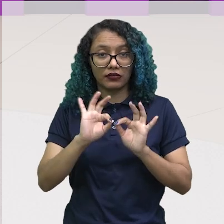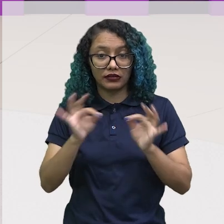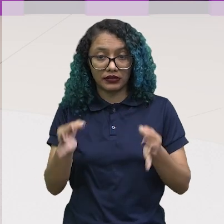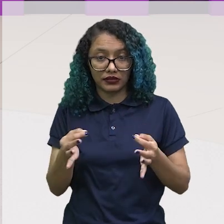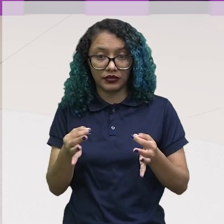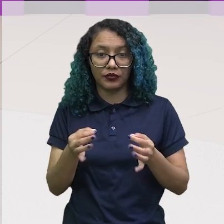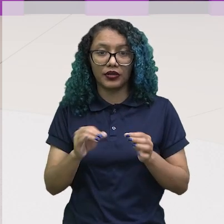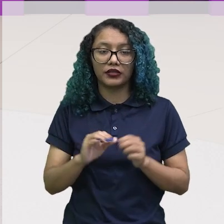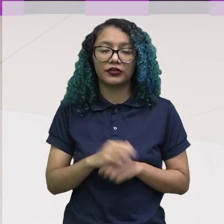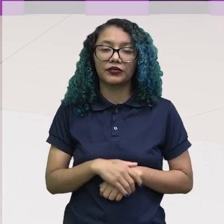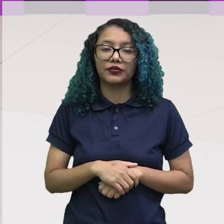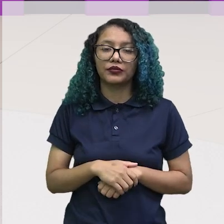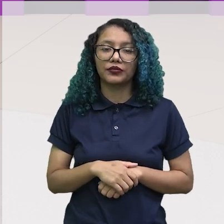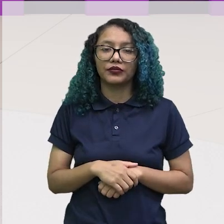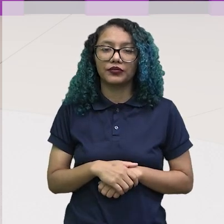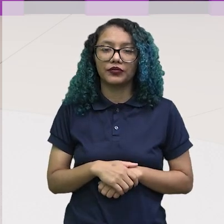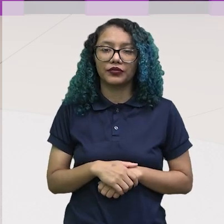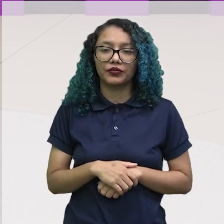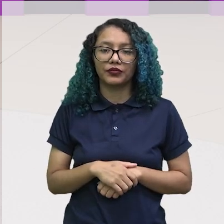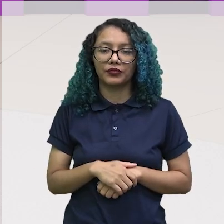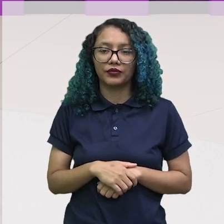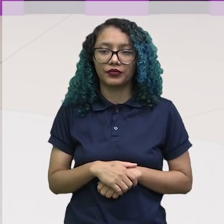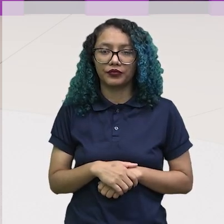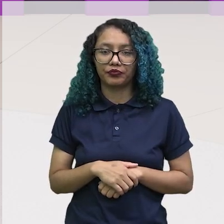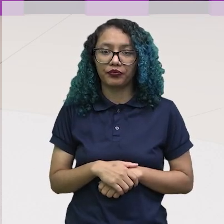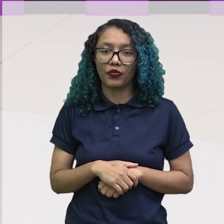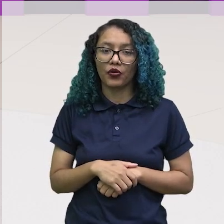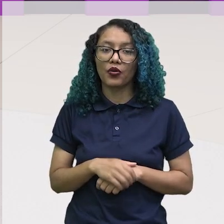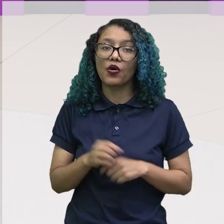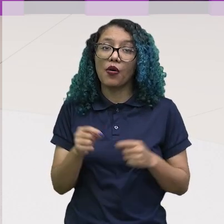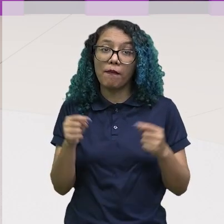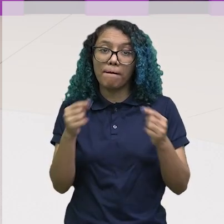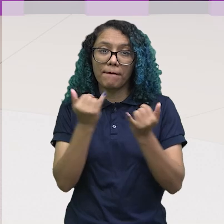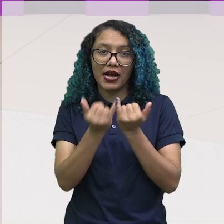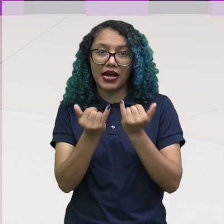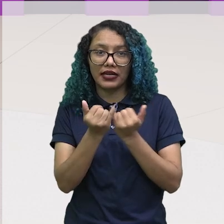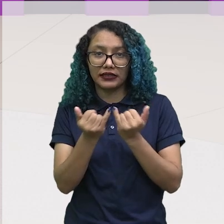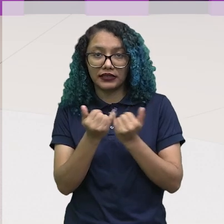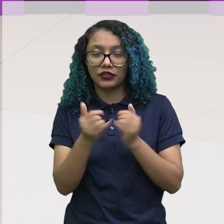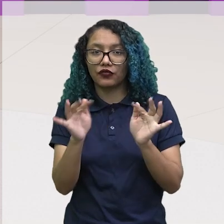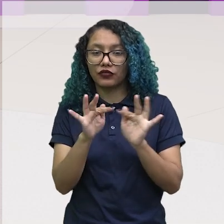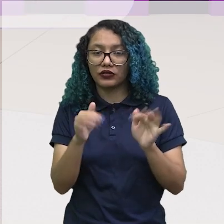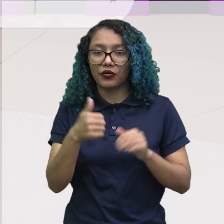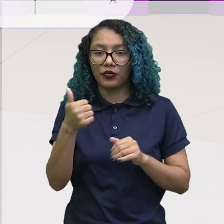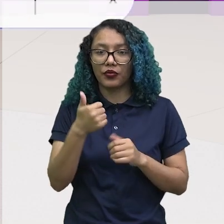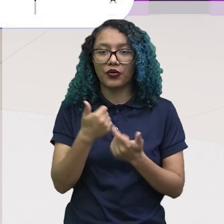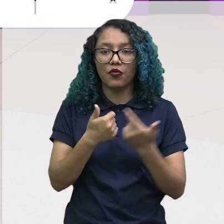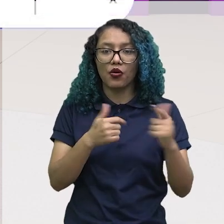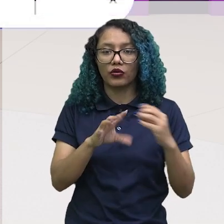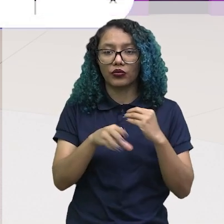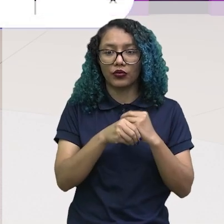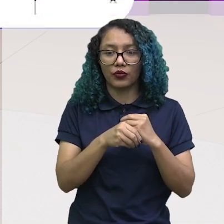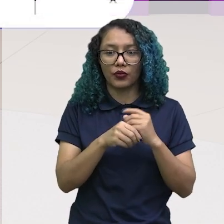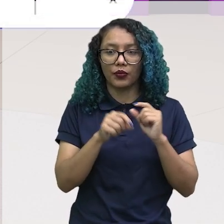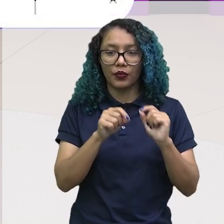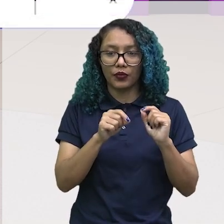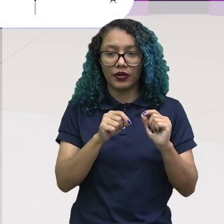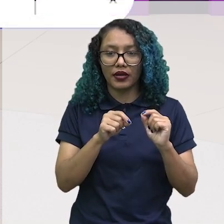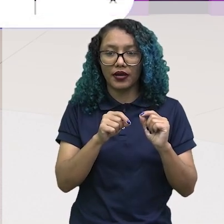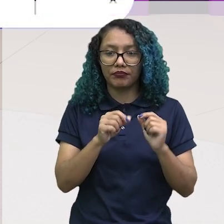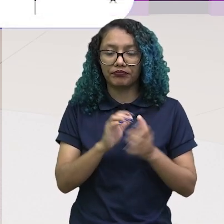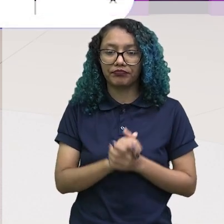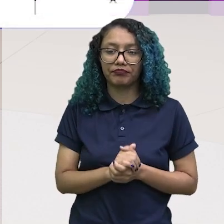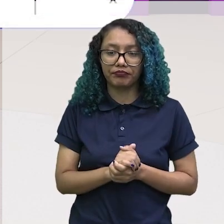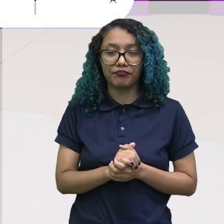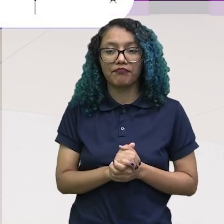onde o gráfico é equivalente de uma função afim ou de uma função de primeiro grau, e os juros compostos, onde vai ter um gráfico de